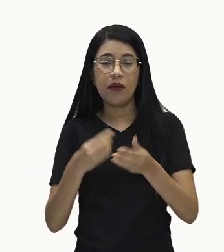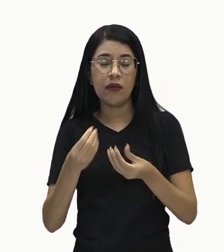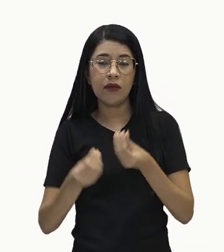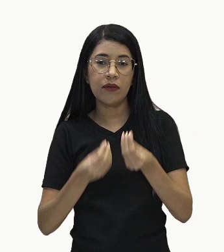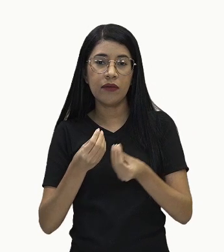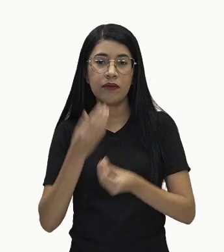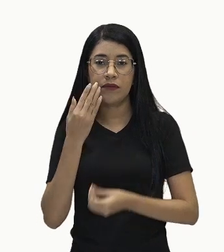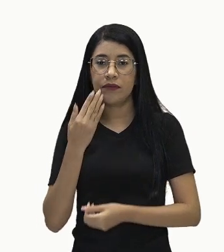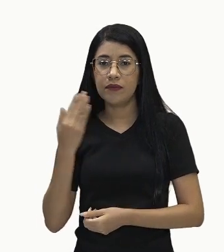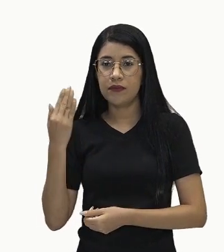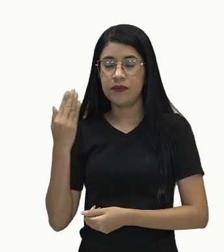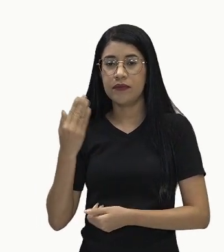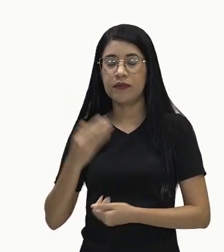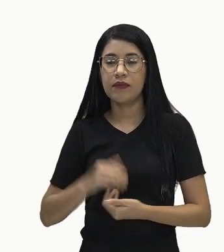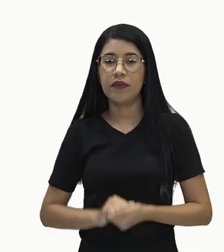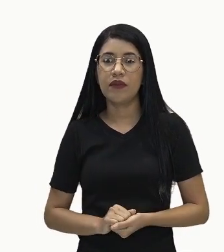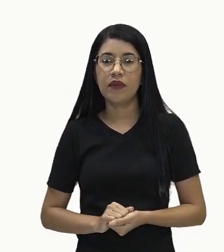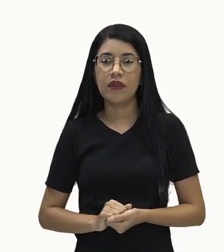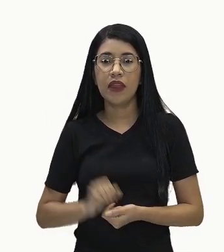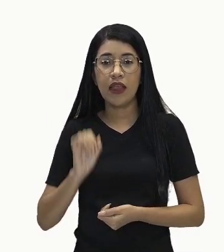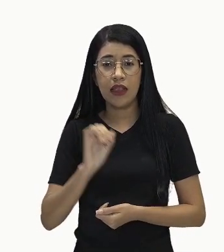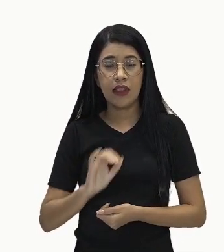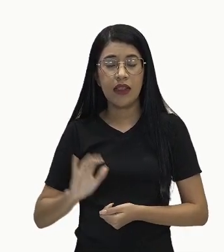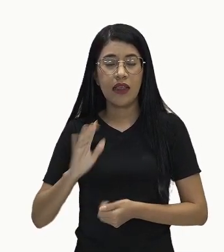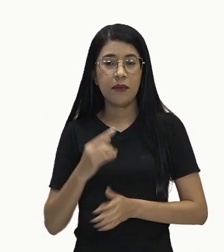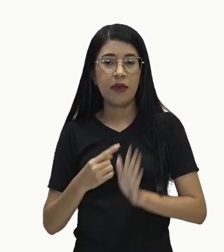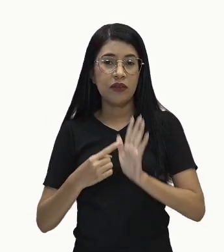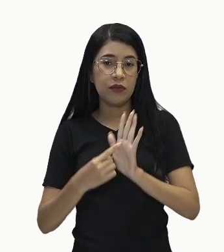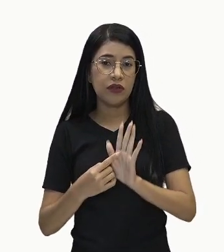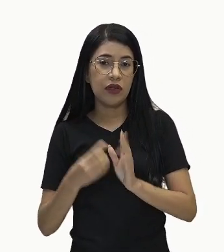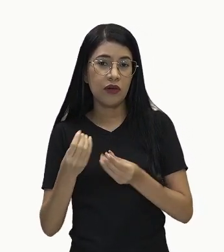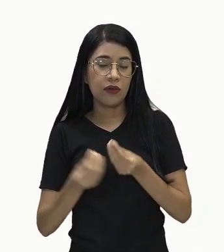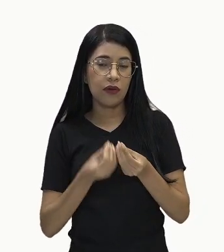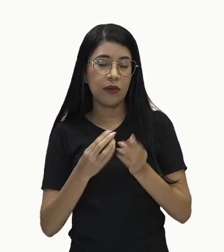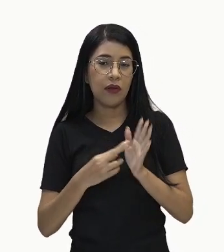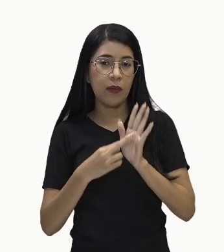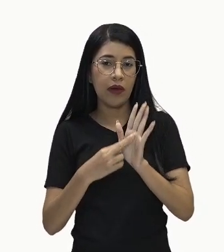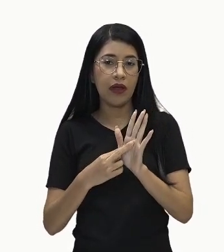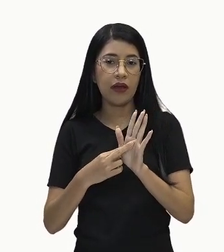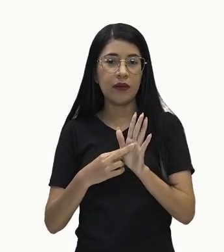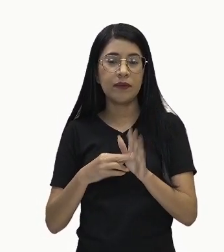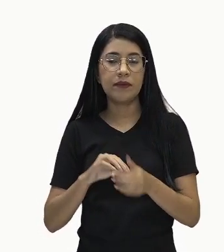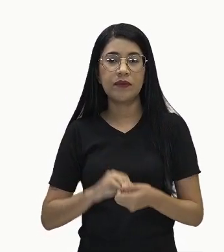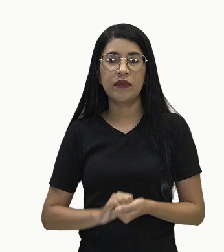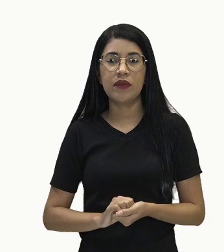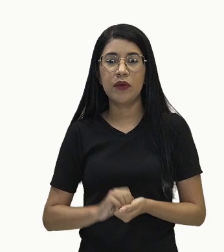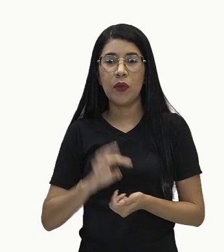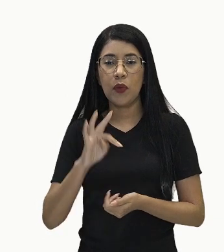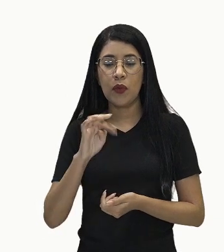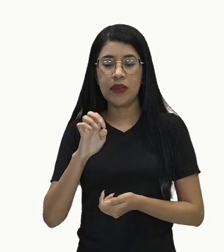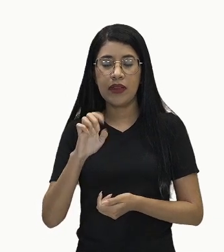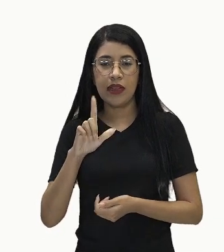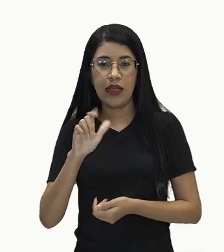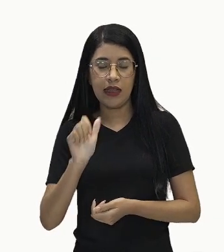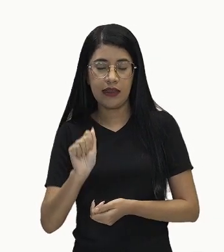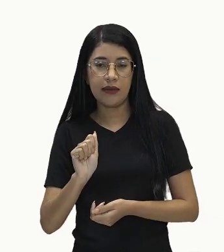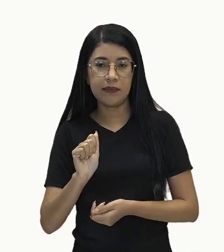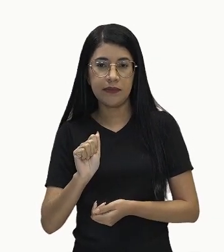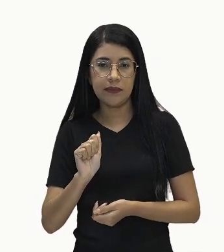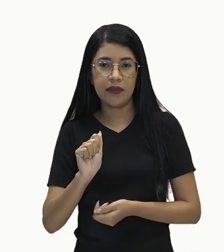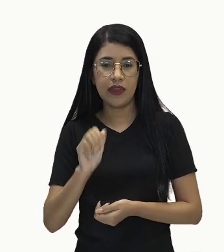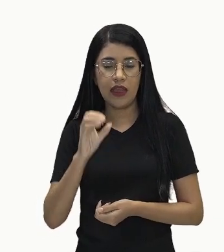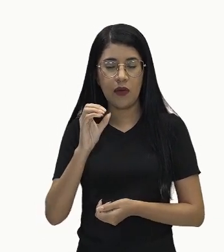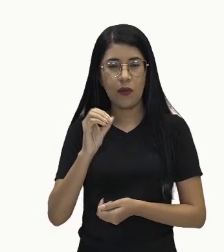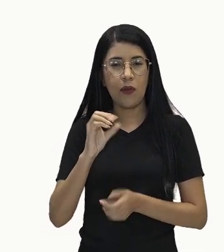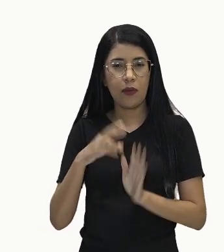de elementos. Essa medida de dispersão é dada pela expressão, dp, que é o desvio padrão, que é representado por